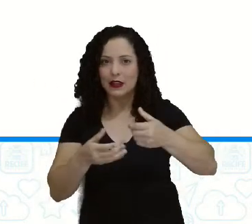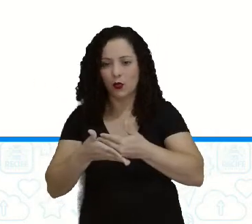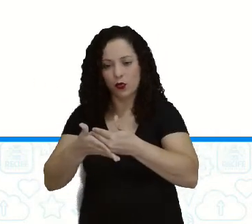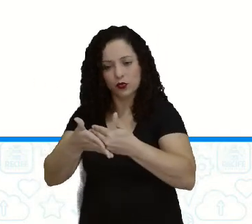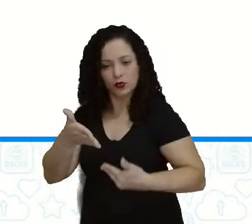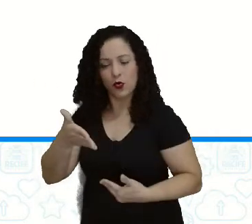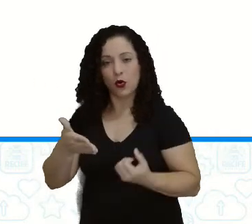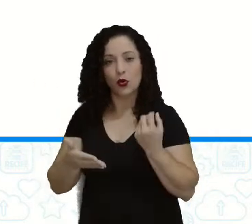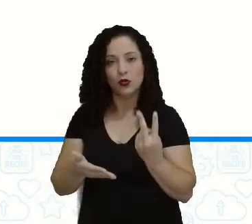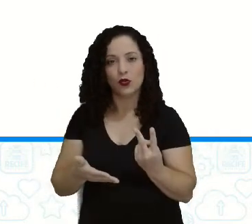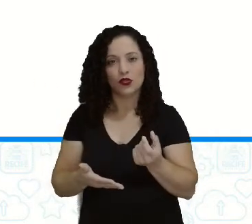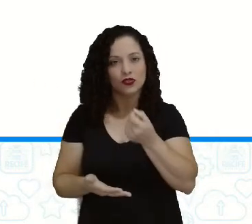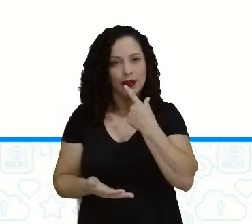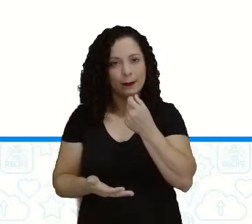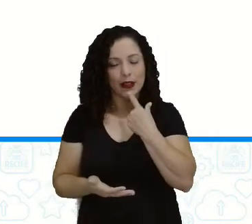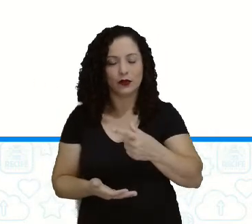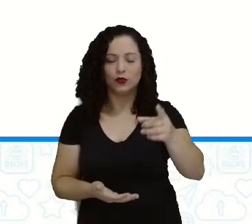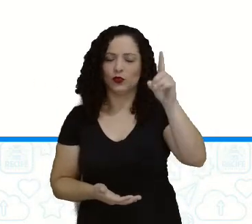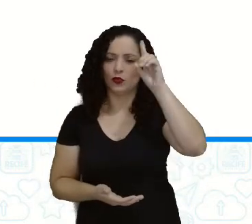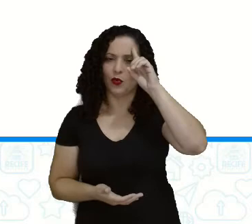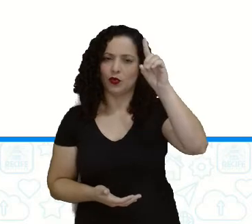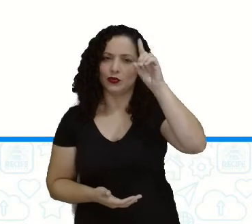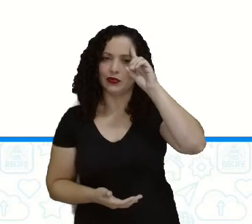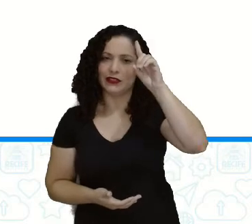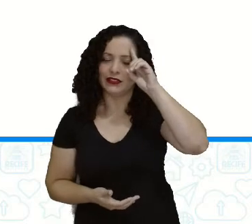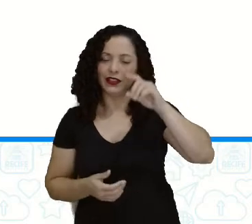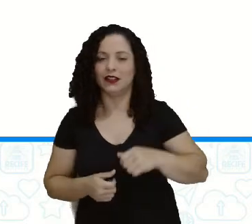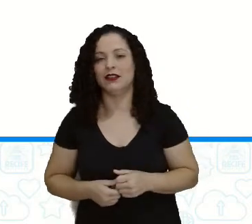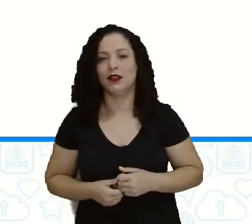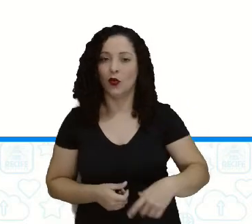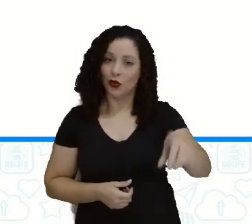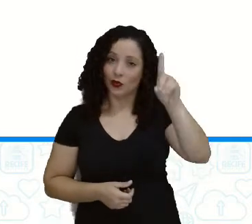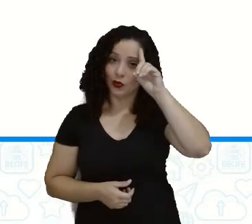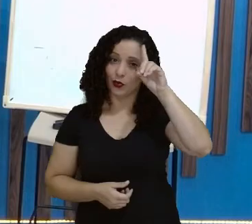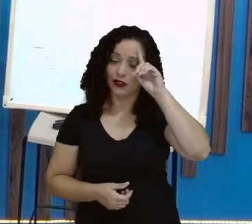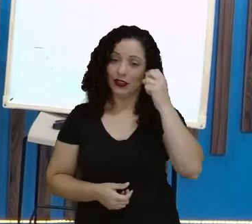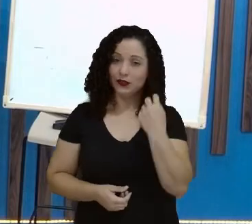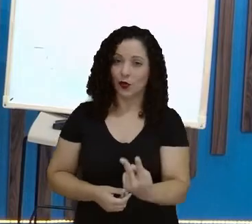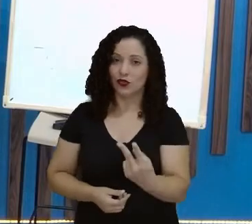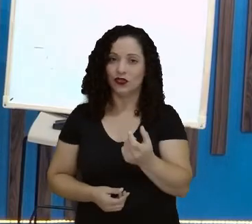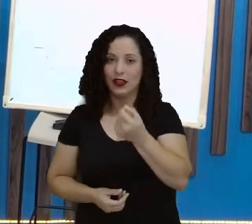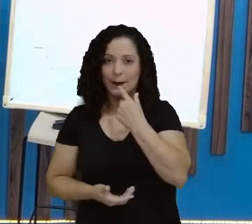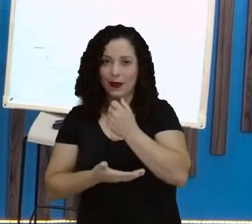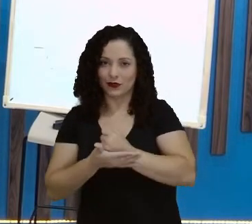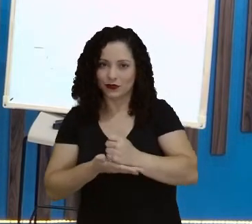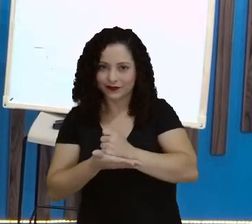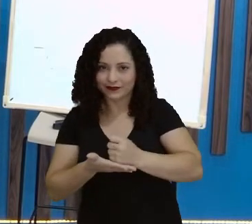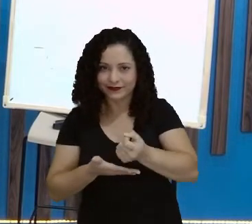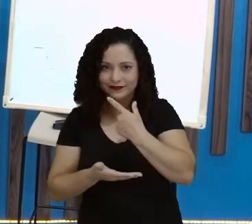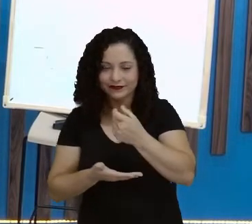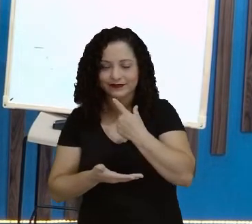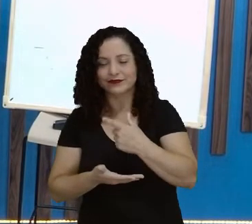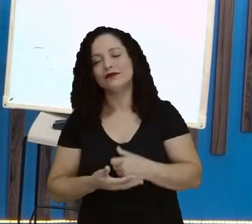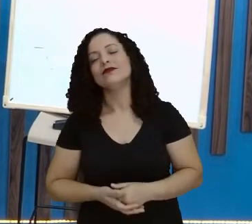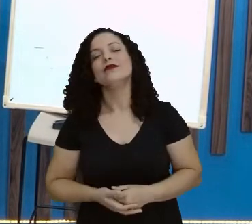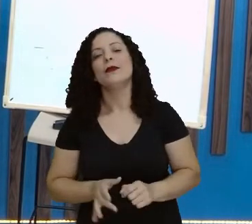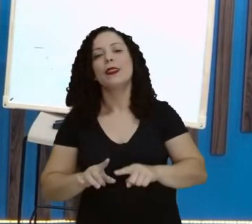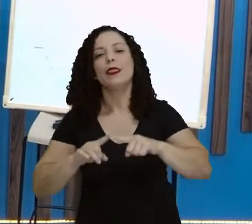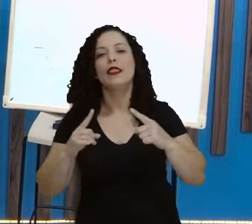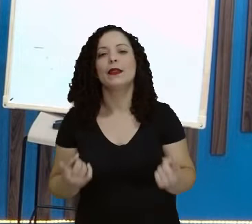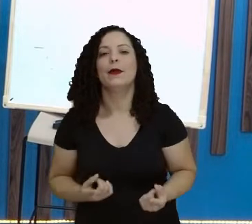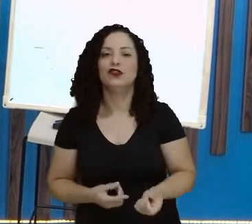2 comprimidos ao dia. Então, por dia ela vai tomar 2 comprimidos. Só que ele disse que ela vai tomar